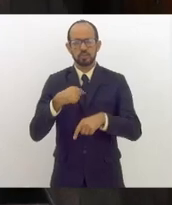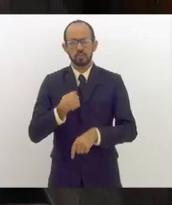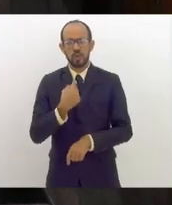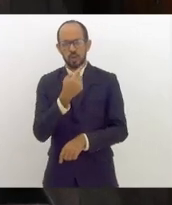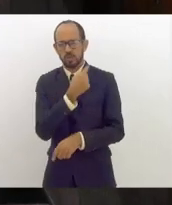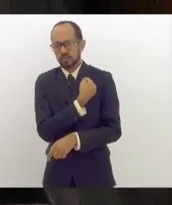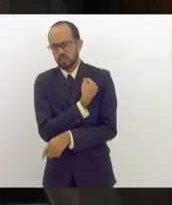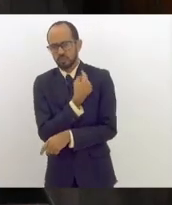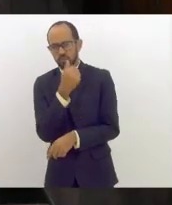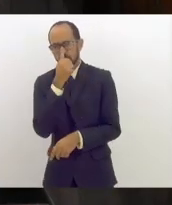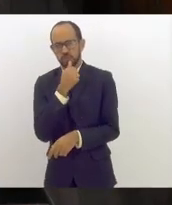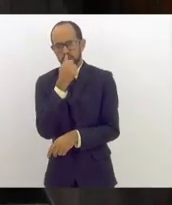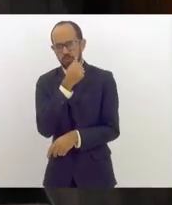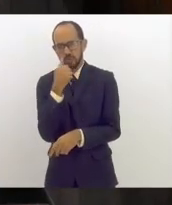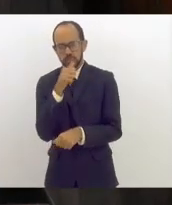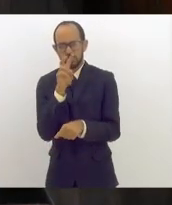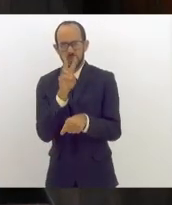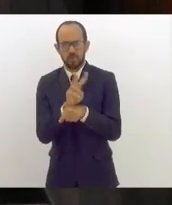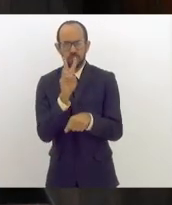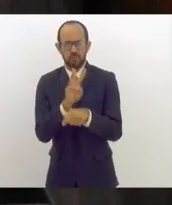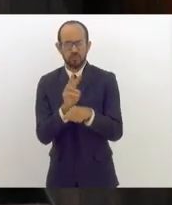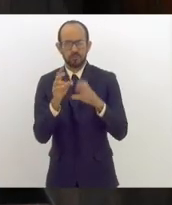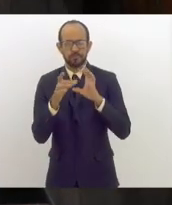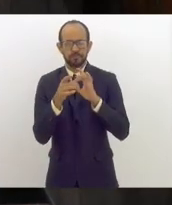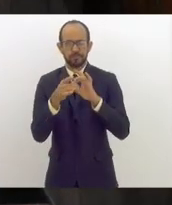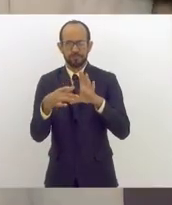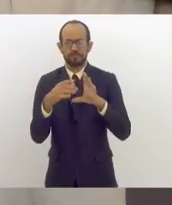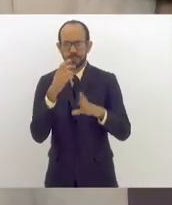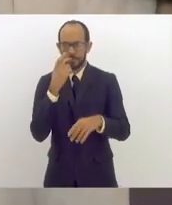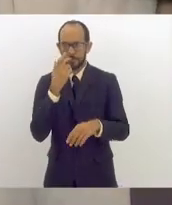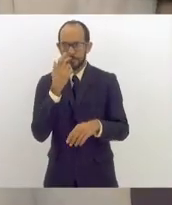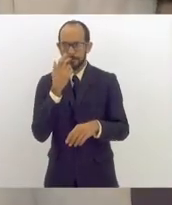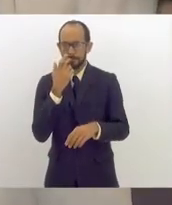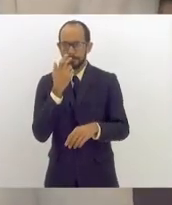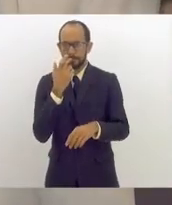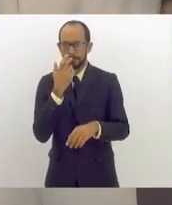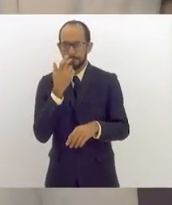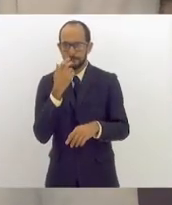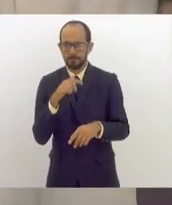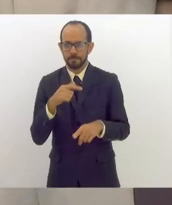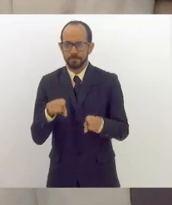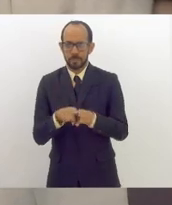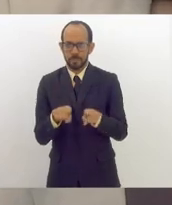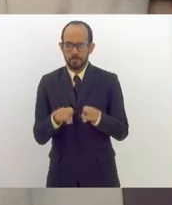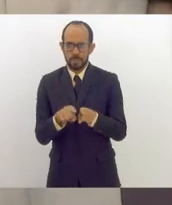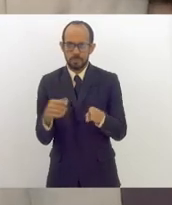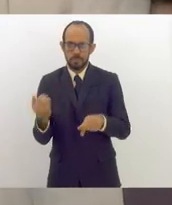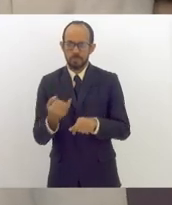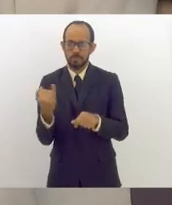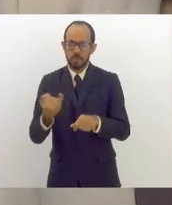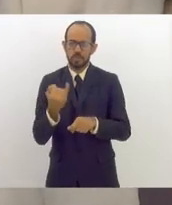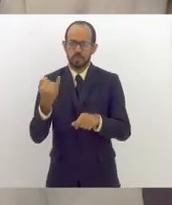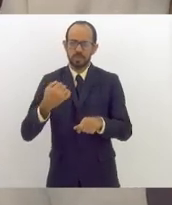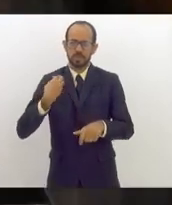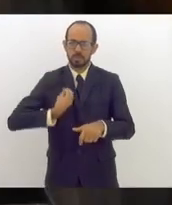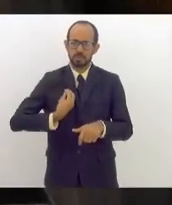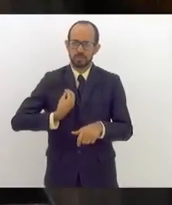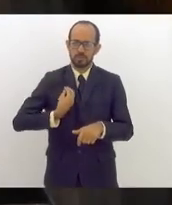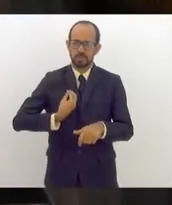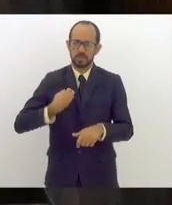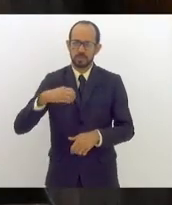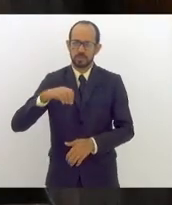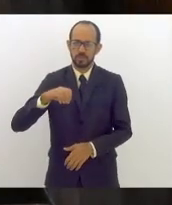democrático de direito defender as garantias individuais e as liberdade é muito importante a participação da ordem